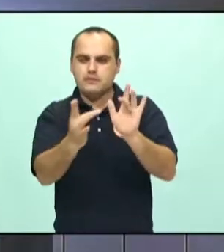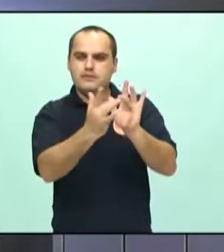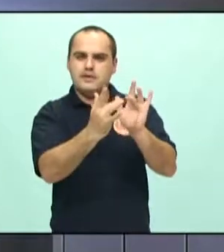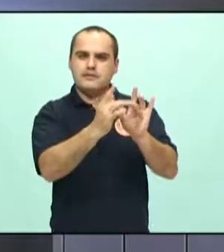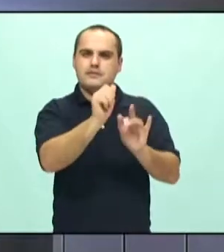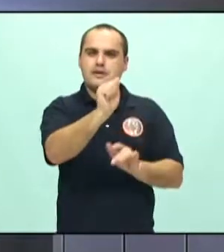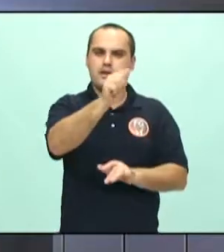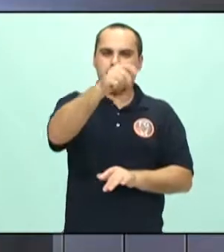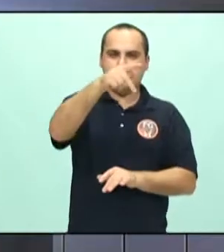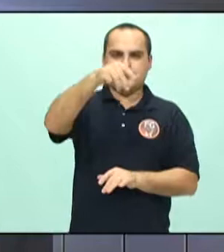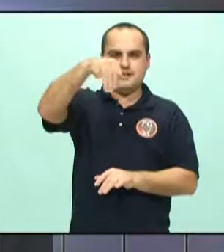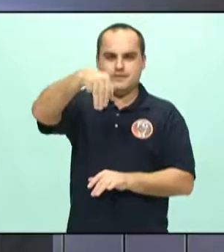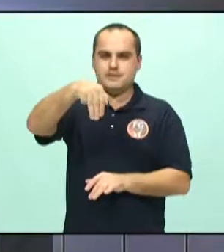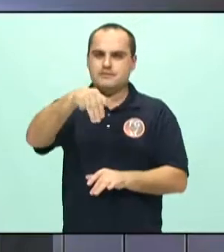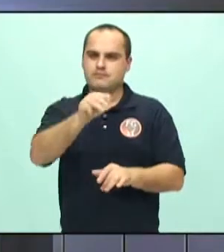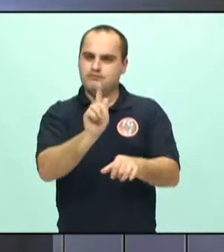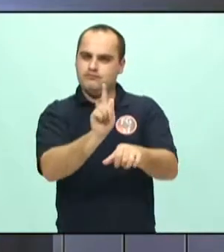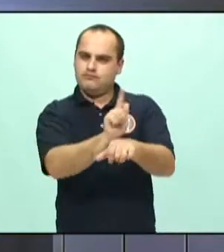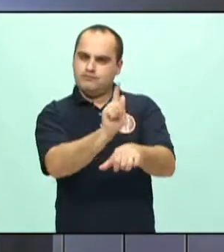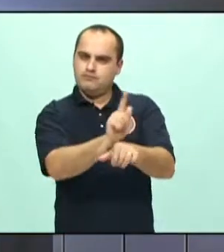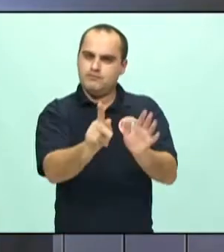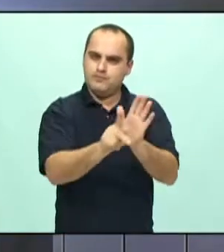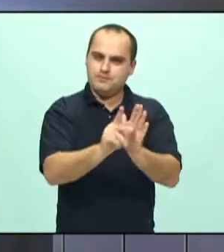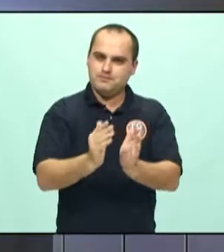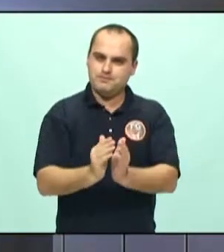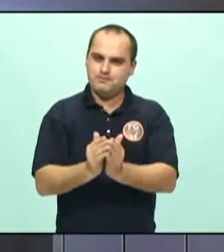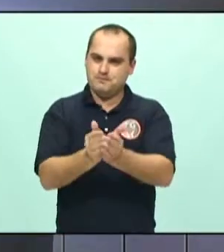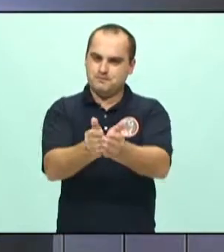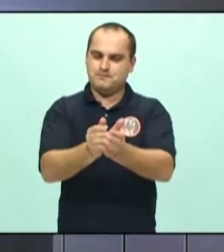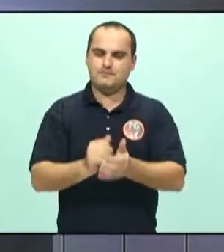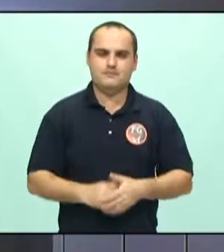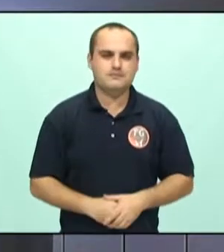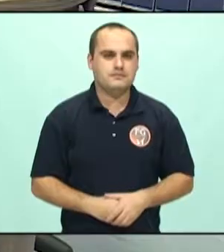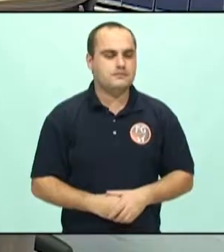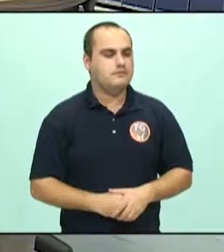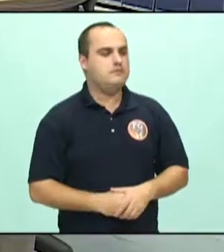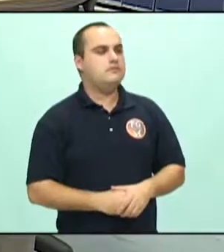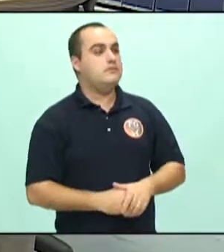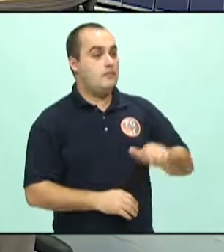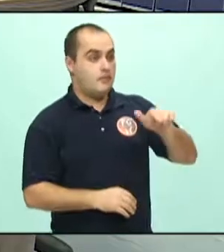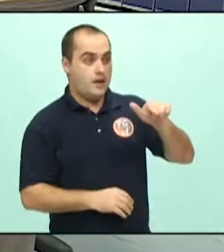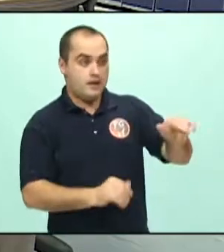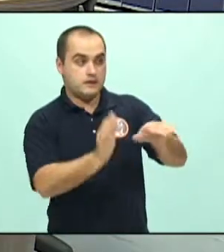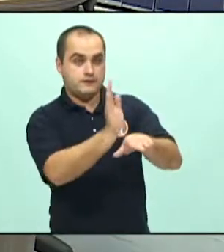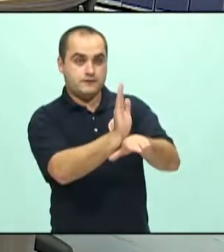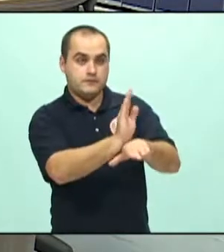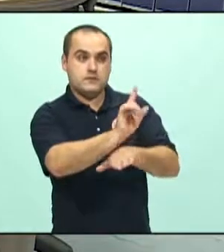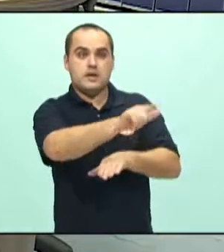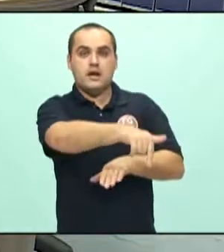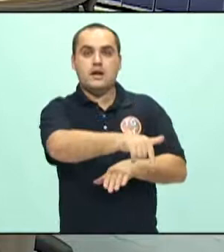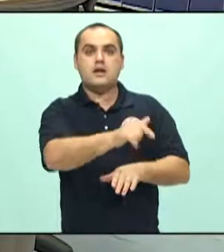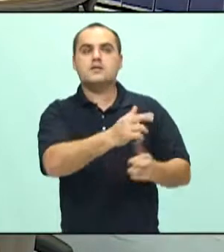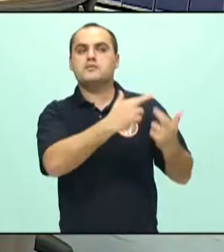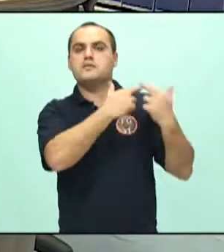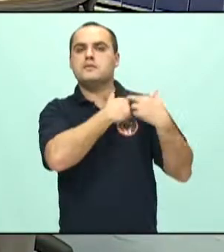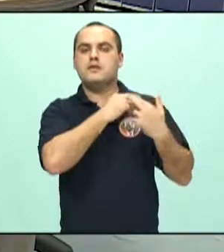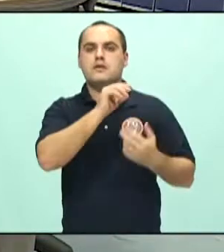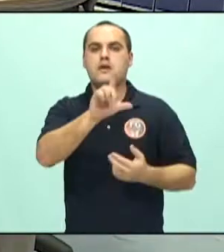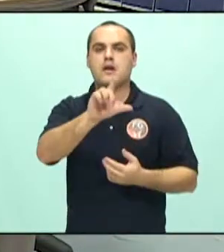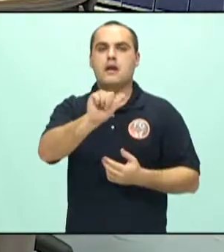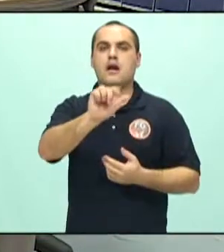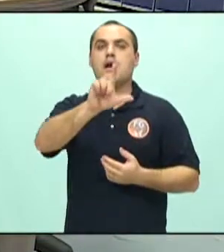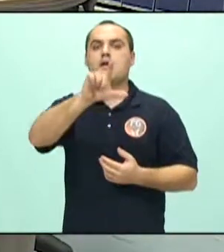documentário Trabalhadores do Cais, o berço de Itajaí, é de Lalo Bocchino, e a produção da